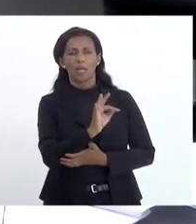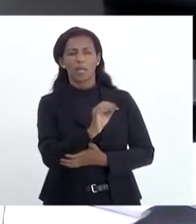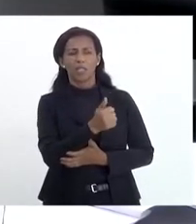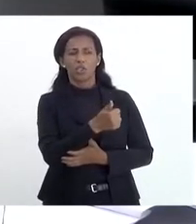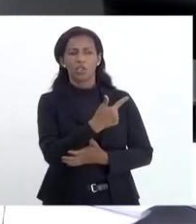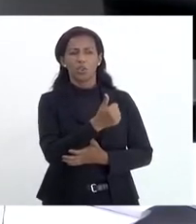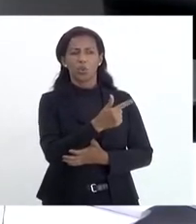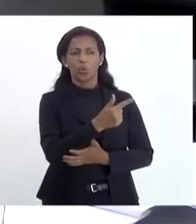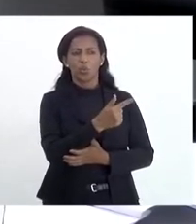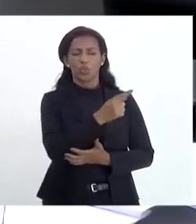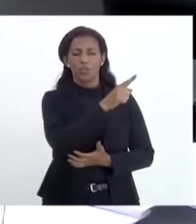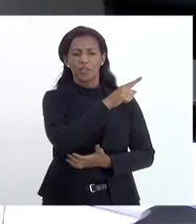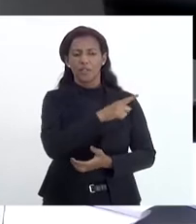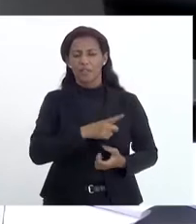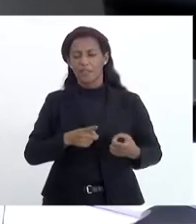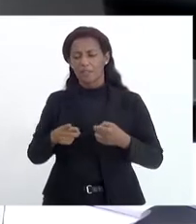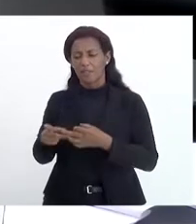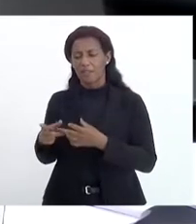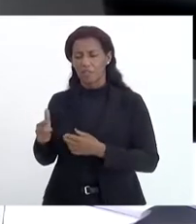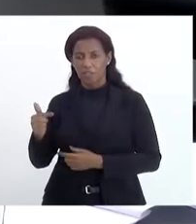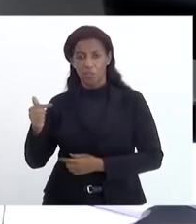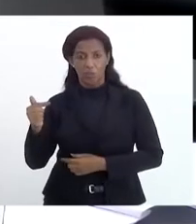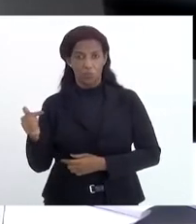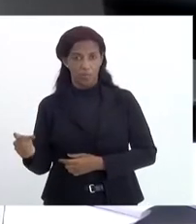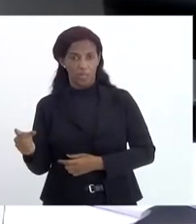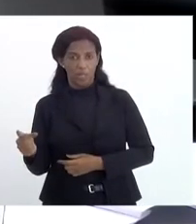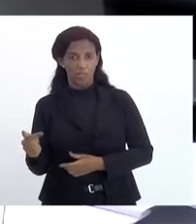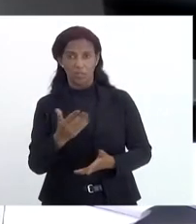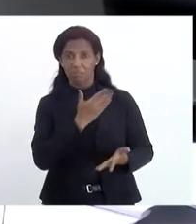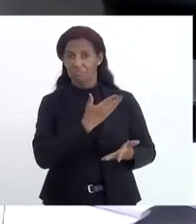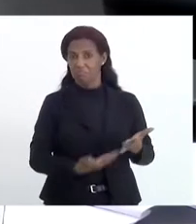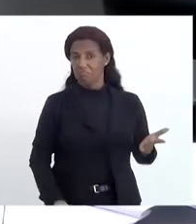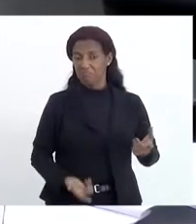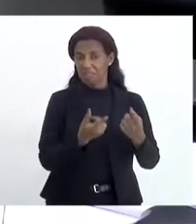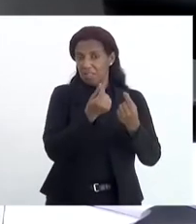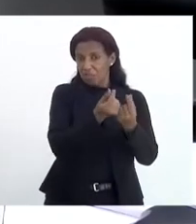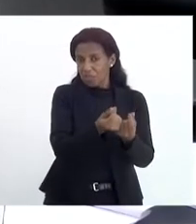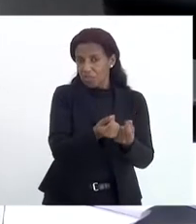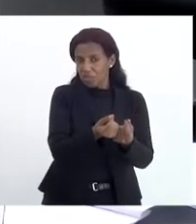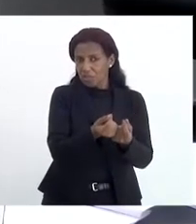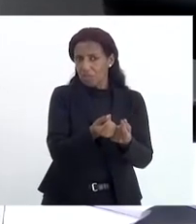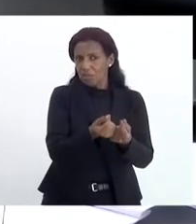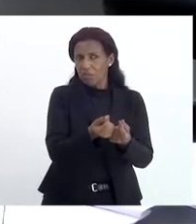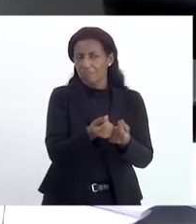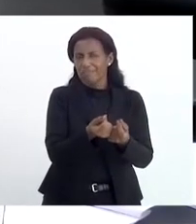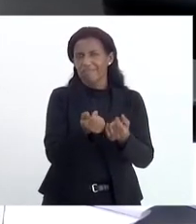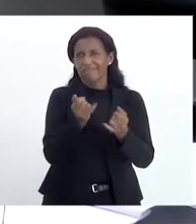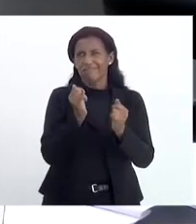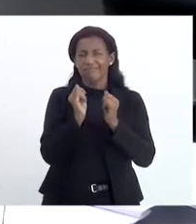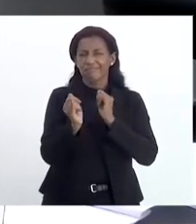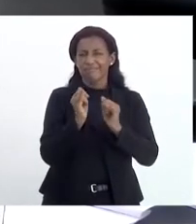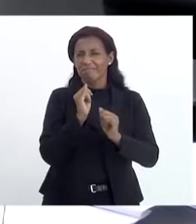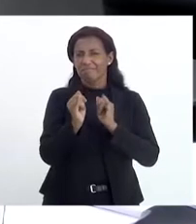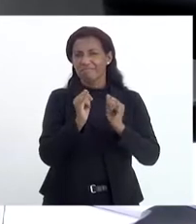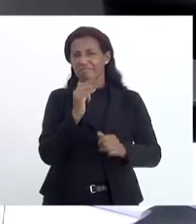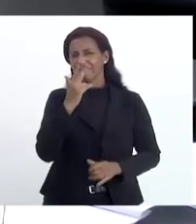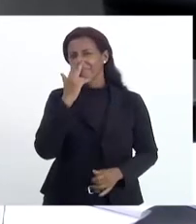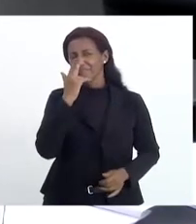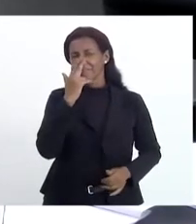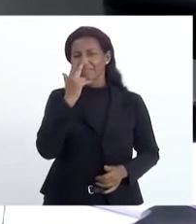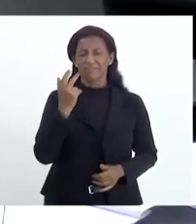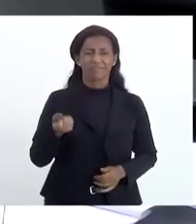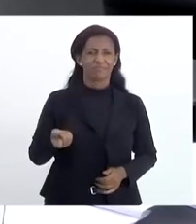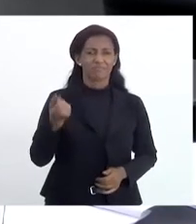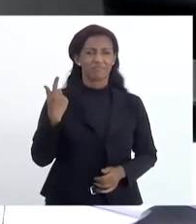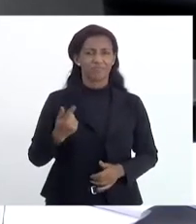com alíquota de 7, eles estão perdendo dinheiro. Essa informação não me parece correta. O que eu quero